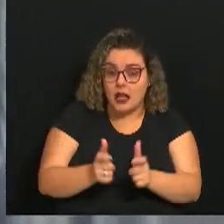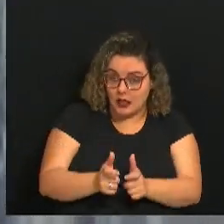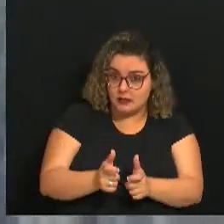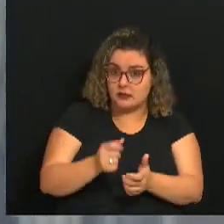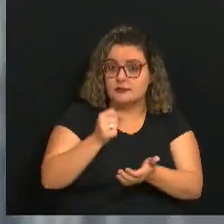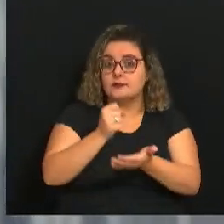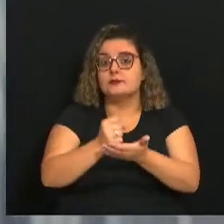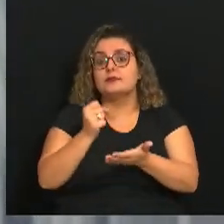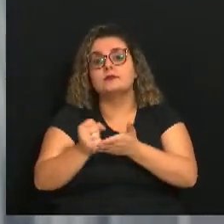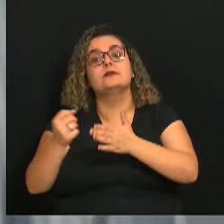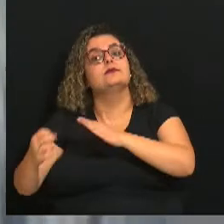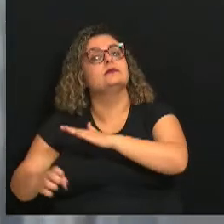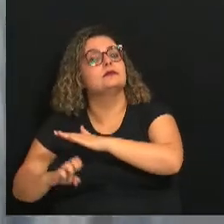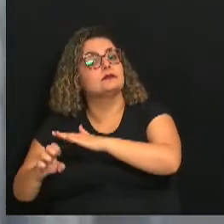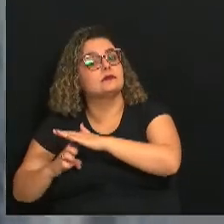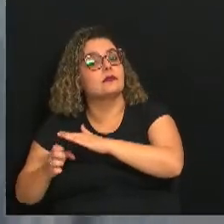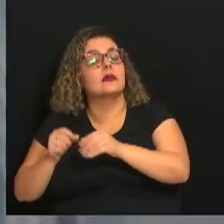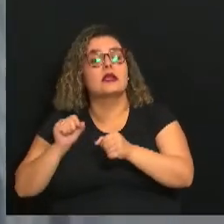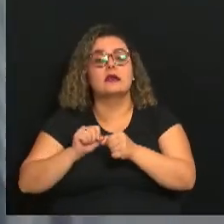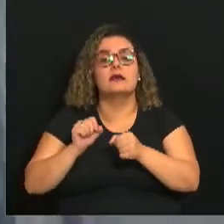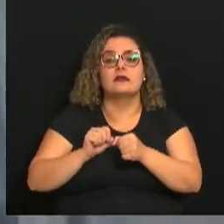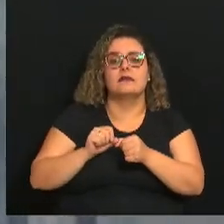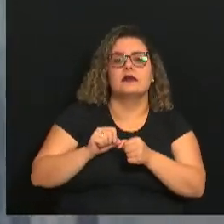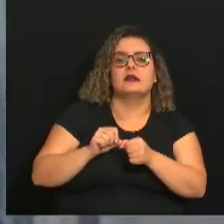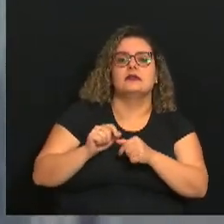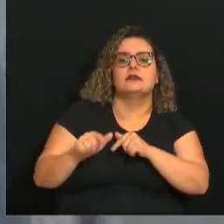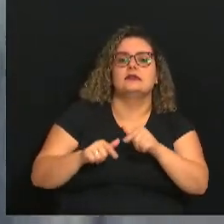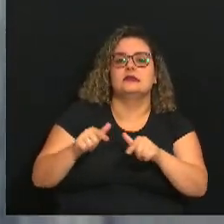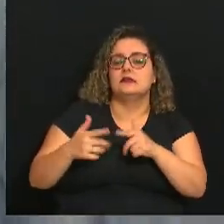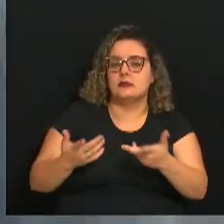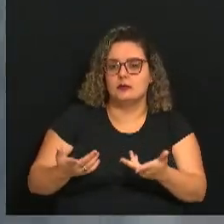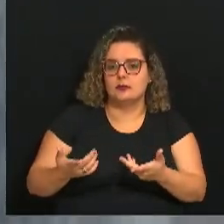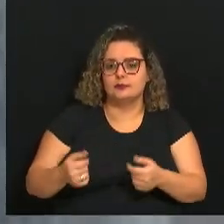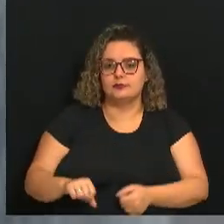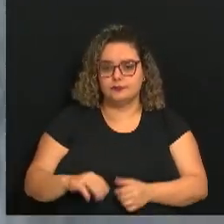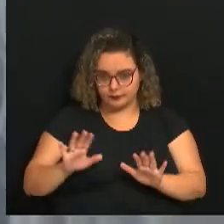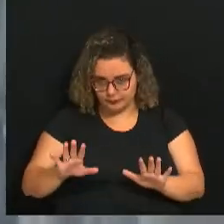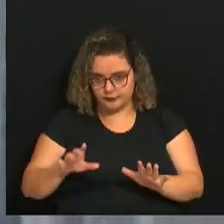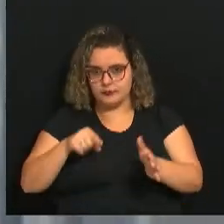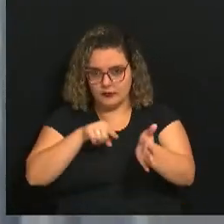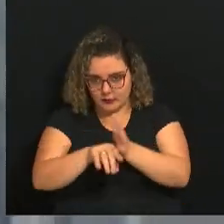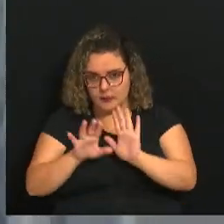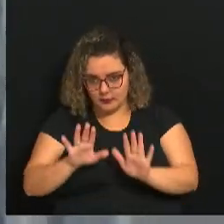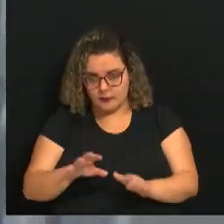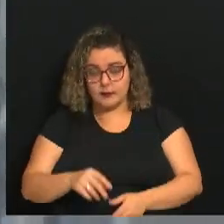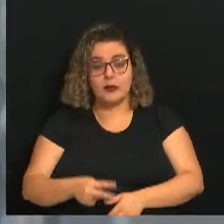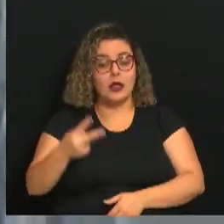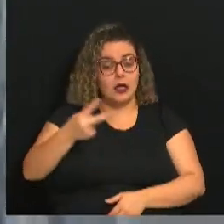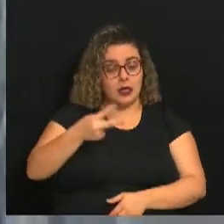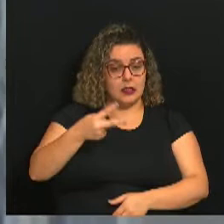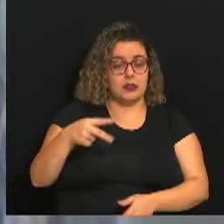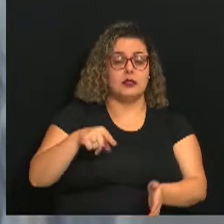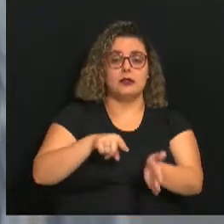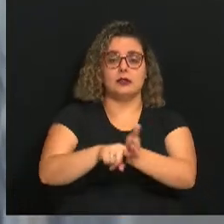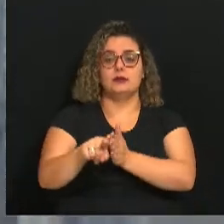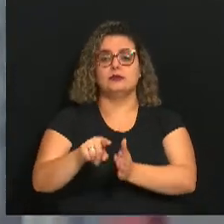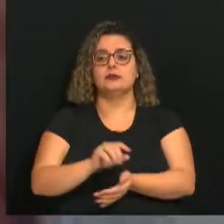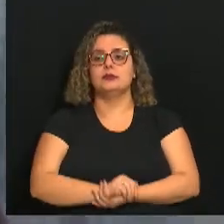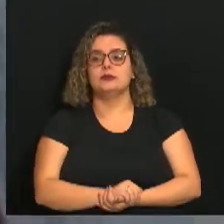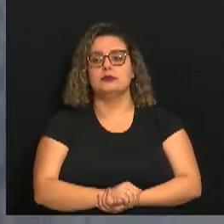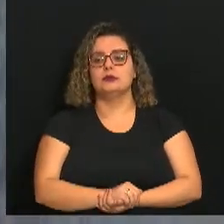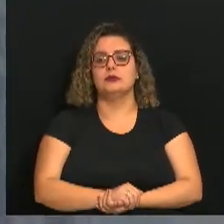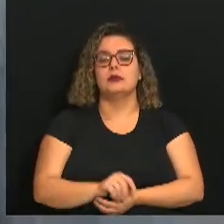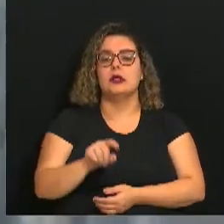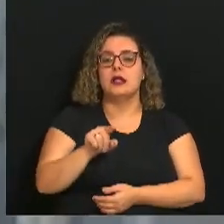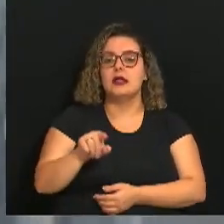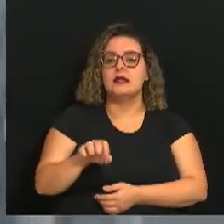de empresas desse tipo. Então, essa é uma primeira questão. A segunda questão diz respeito à